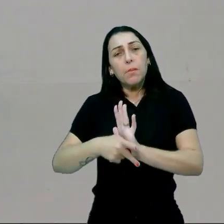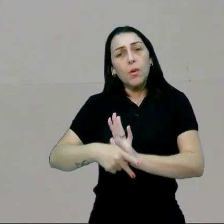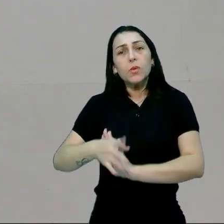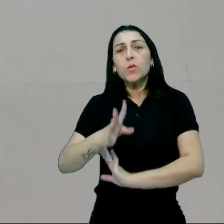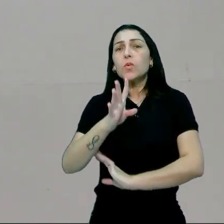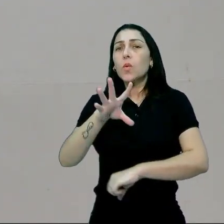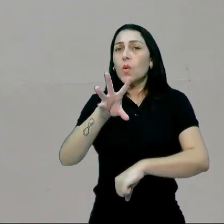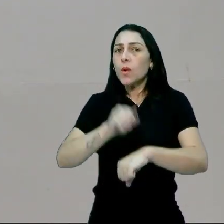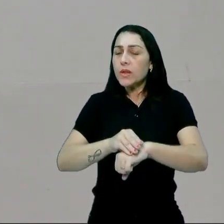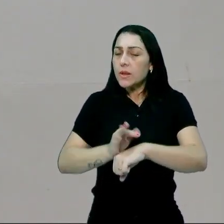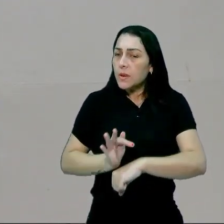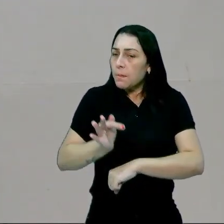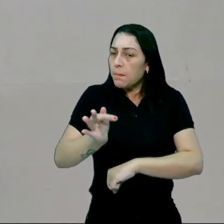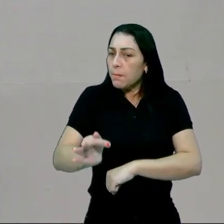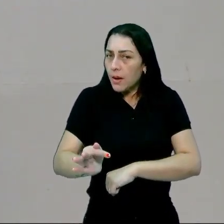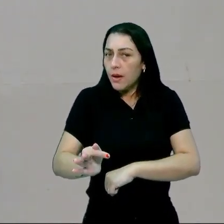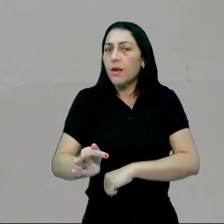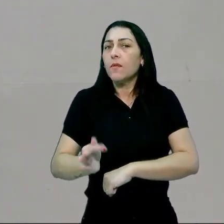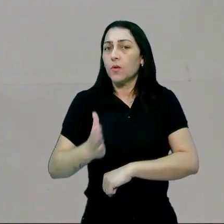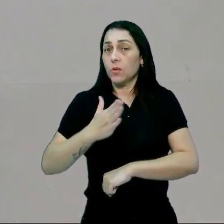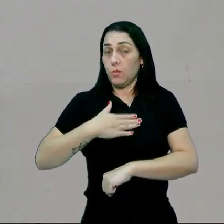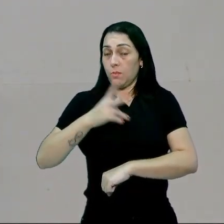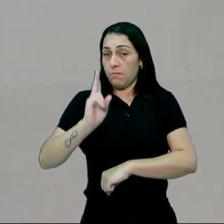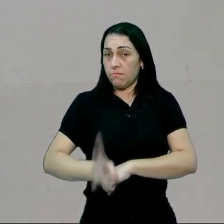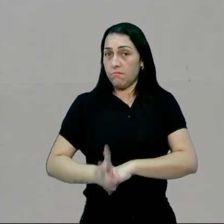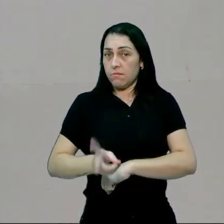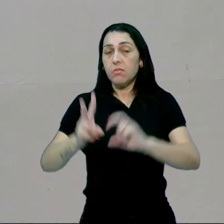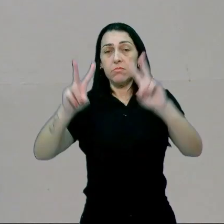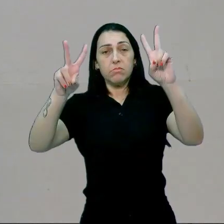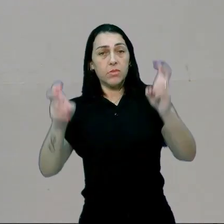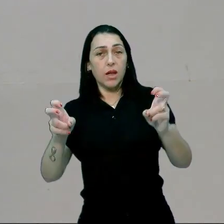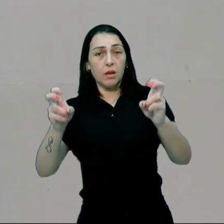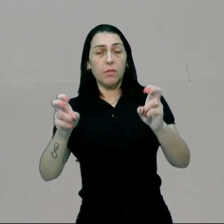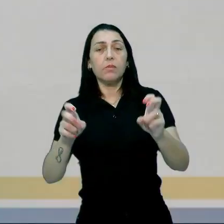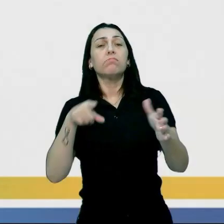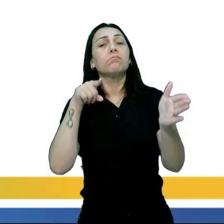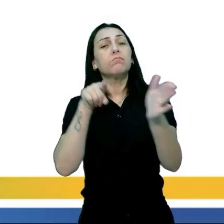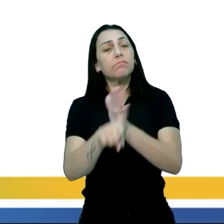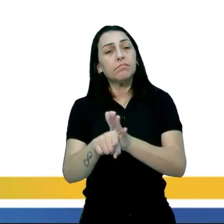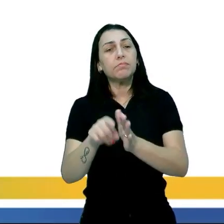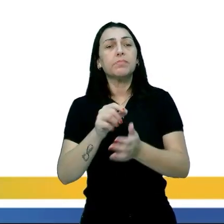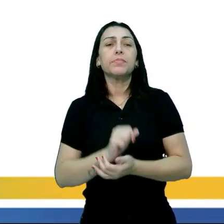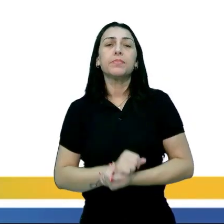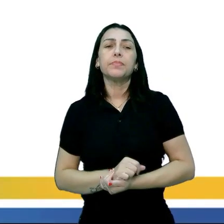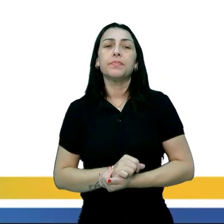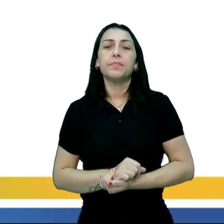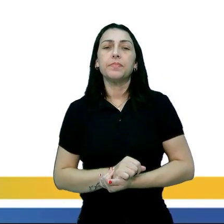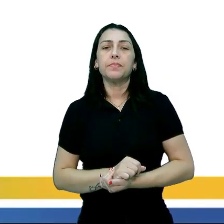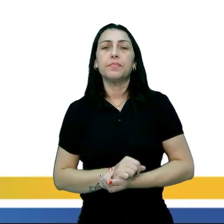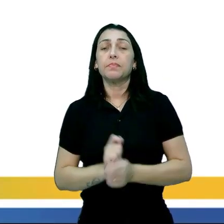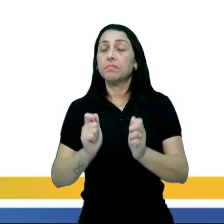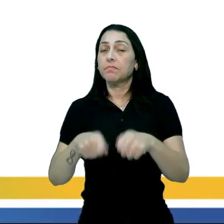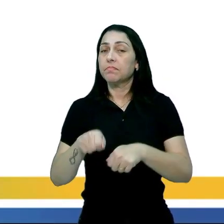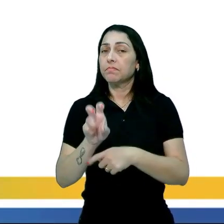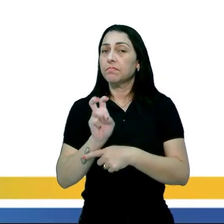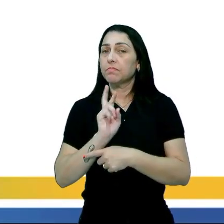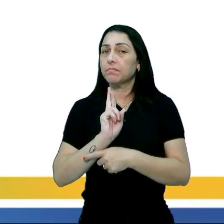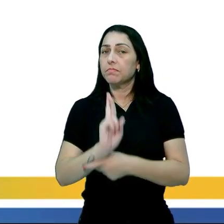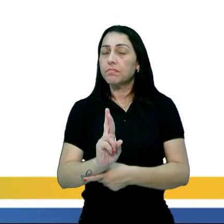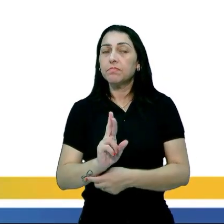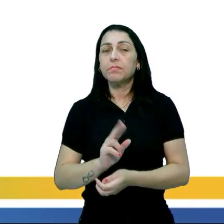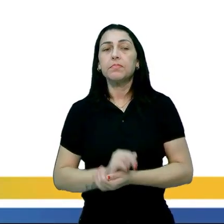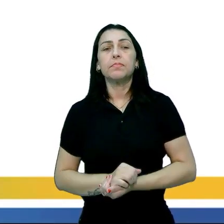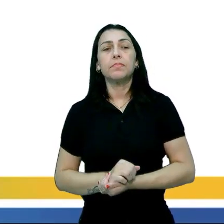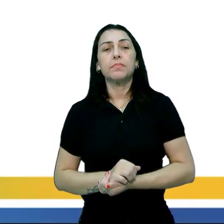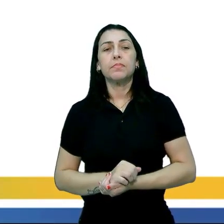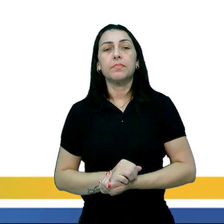meus conhecimentos prévios a respeito do mesmo. Vamos para o comando da questão e as possibilidades de